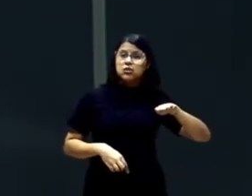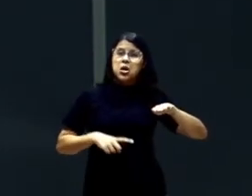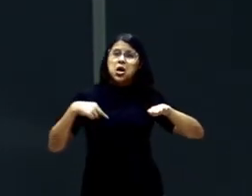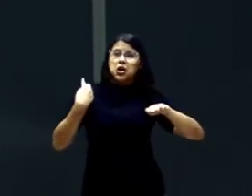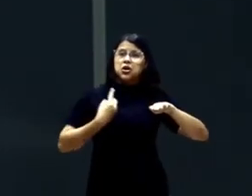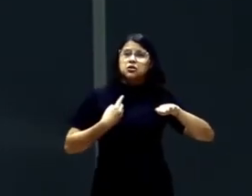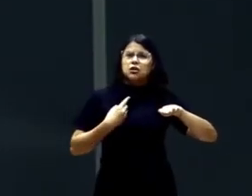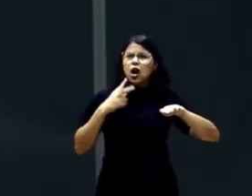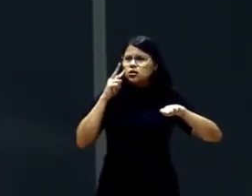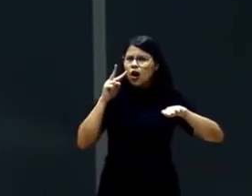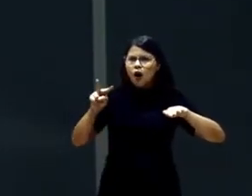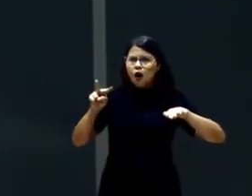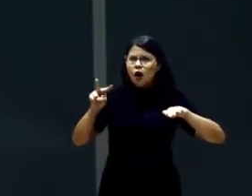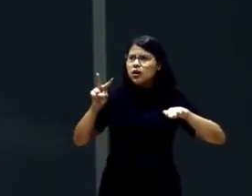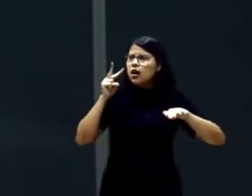estamos.